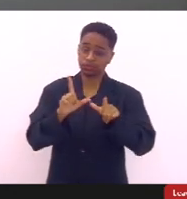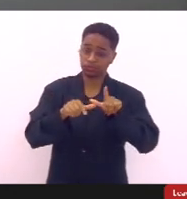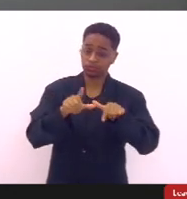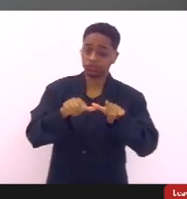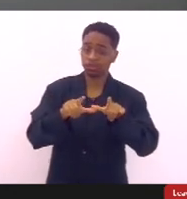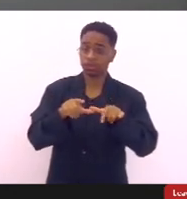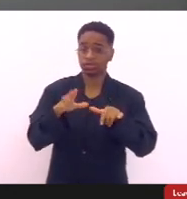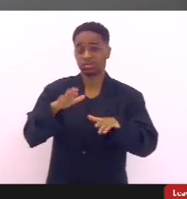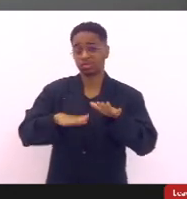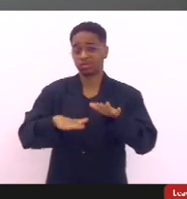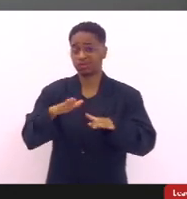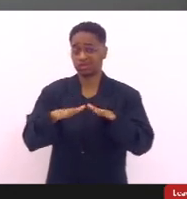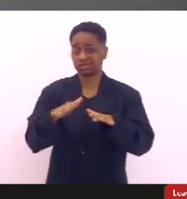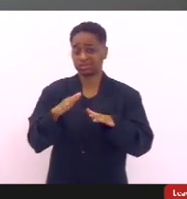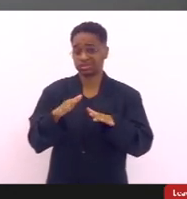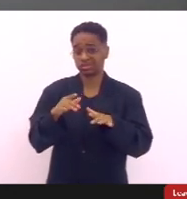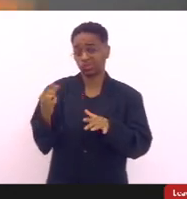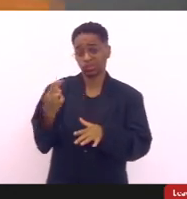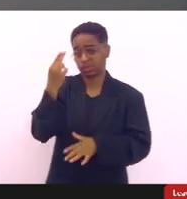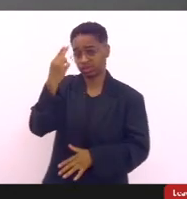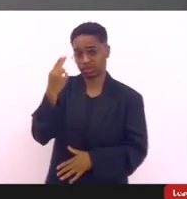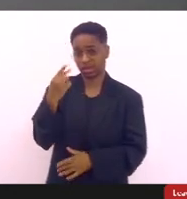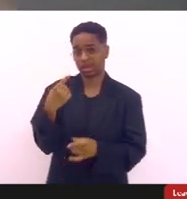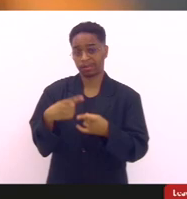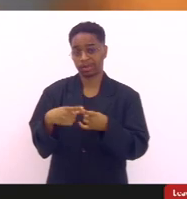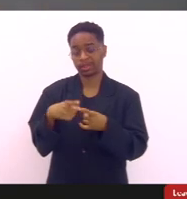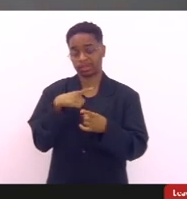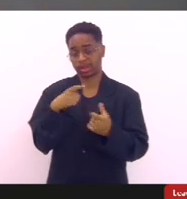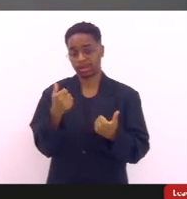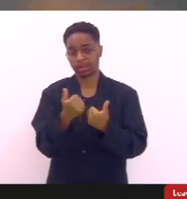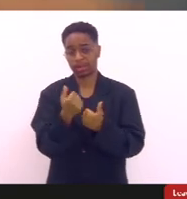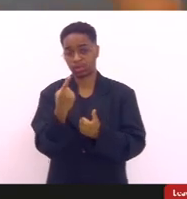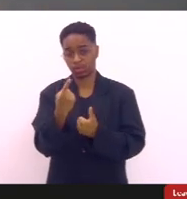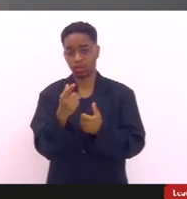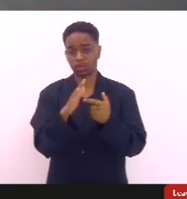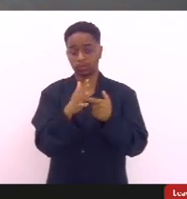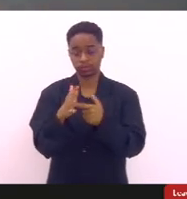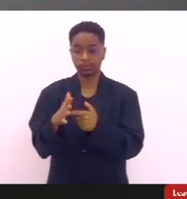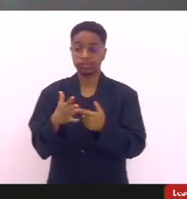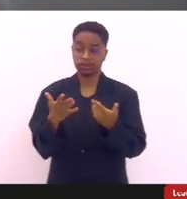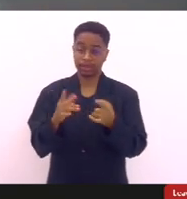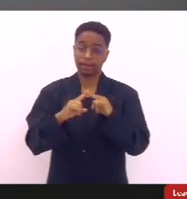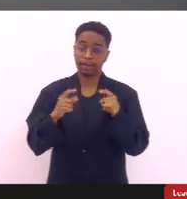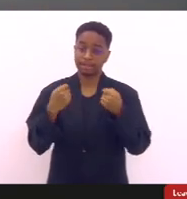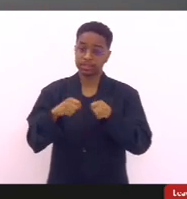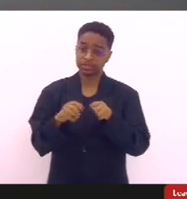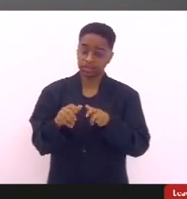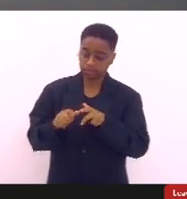de uma máquina, não seja o suficiente se começar a fazer como deve ser a busca ativa.